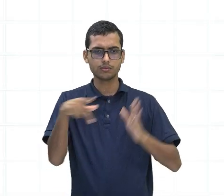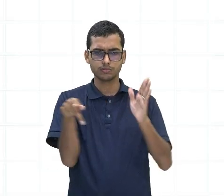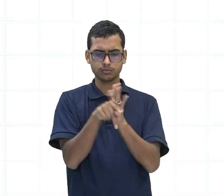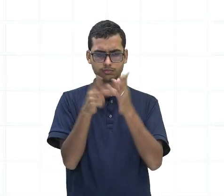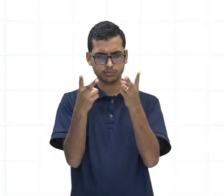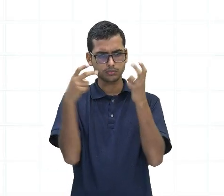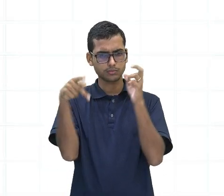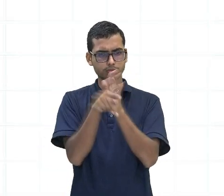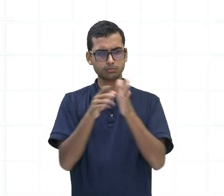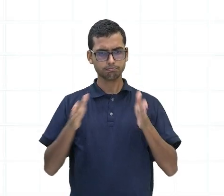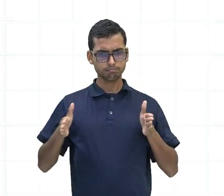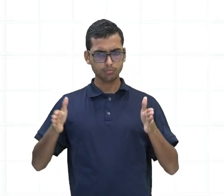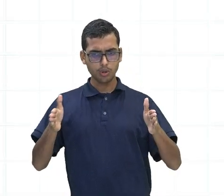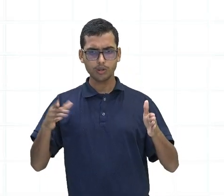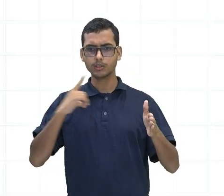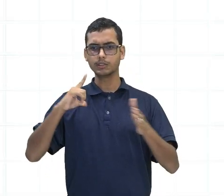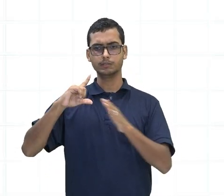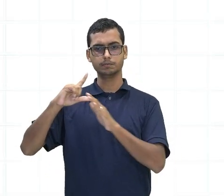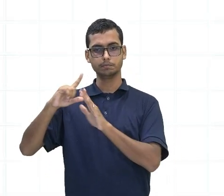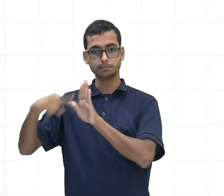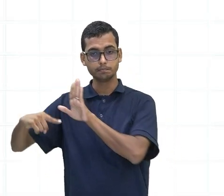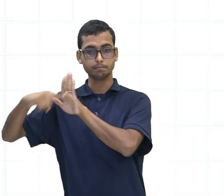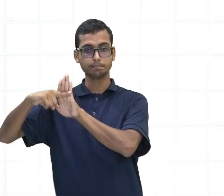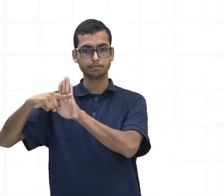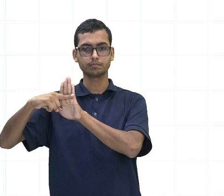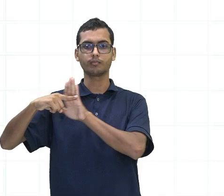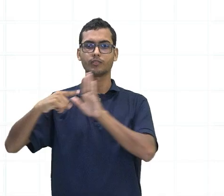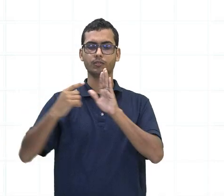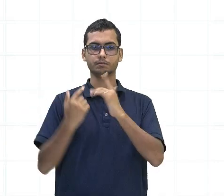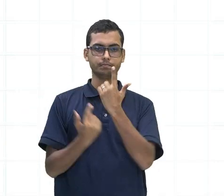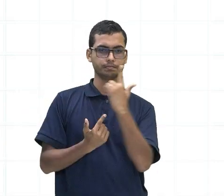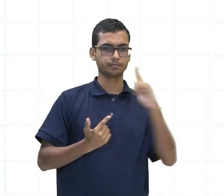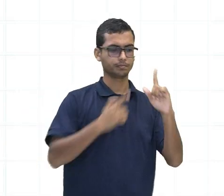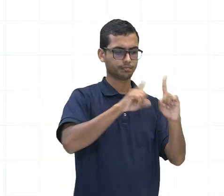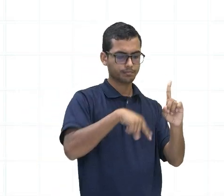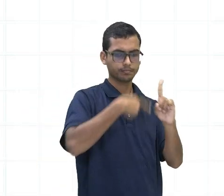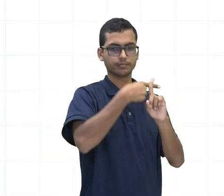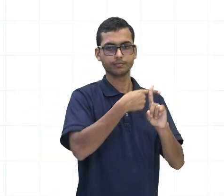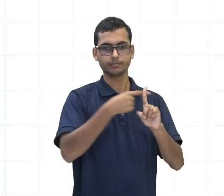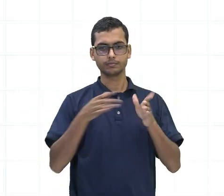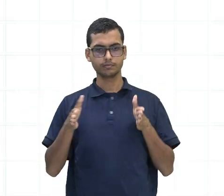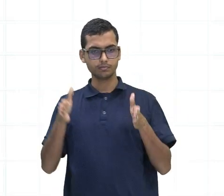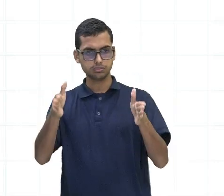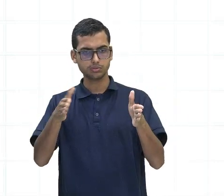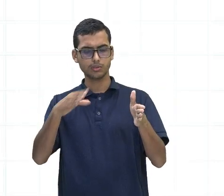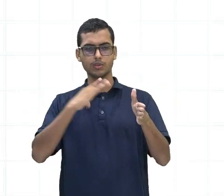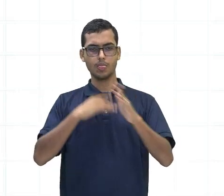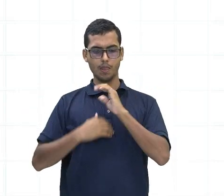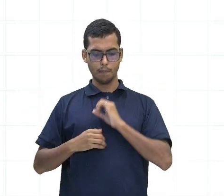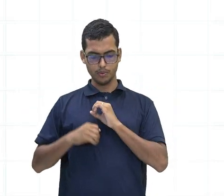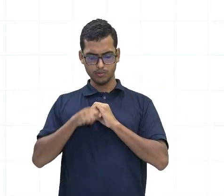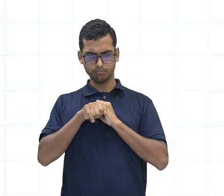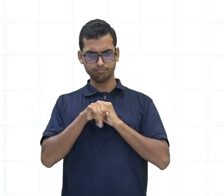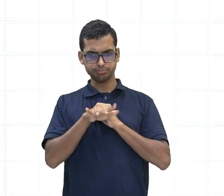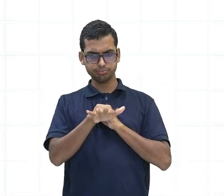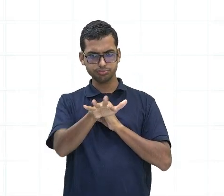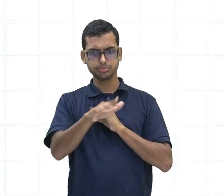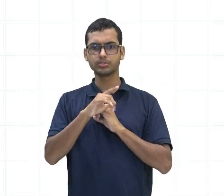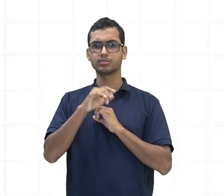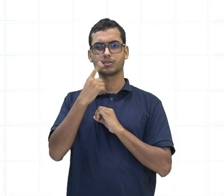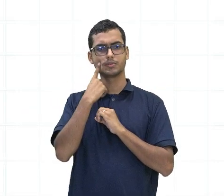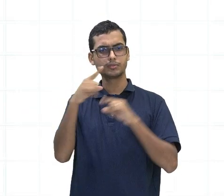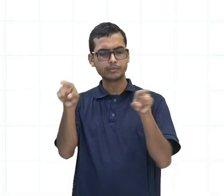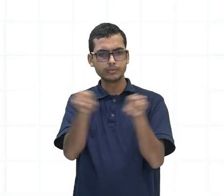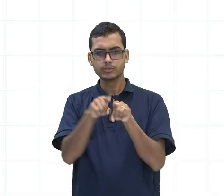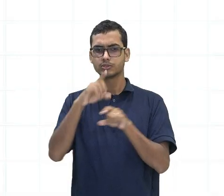uma com ponto indicando aí positivo e a outra carga negativa. Aquela que se desvia para o